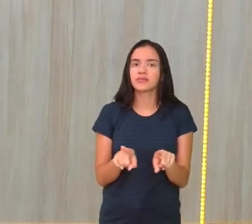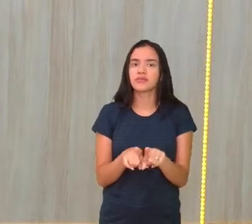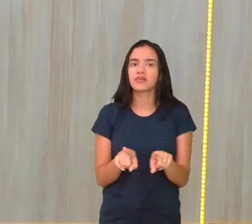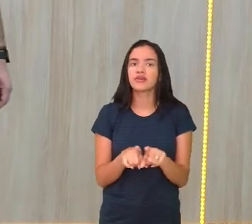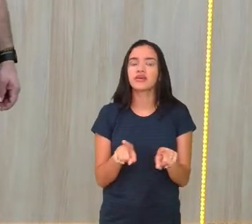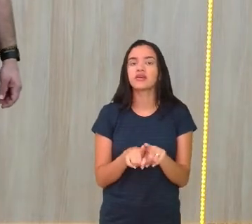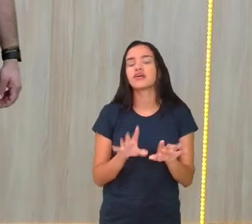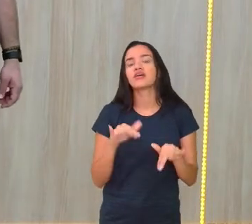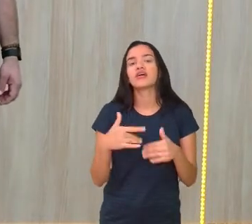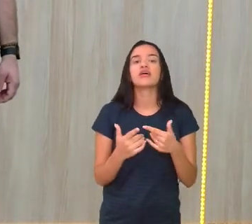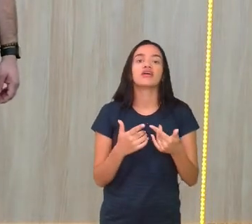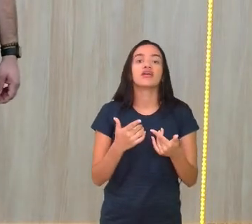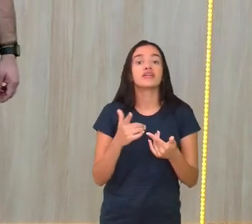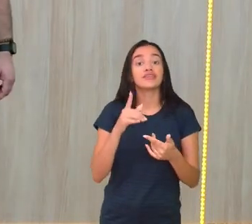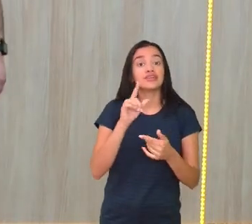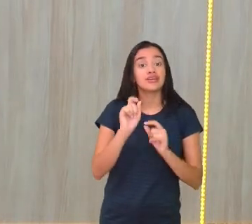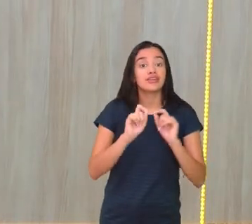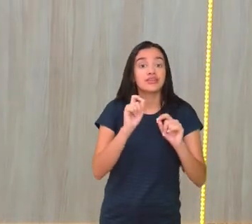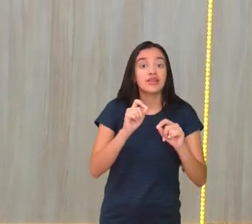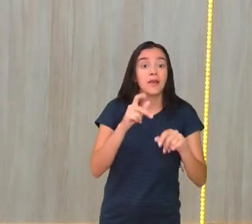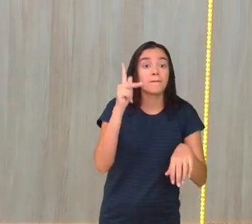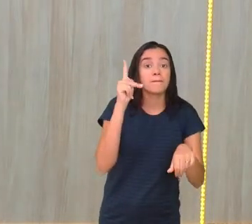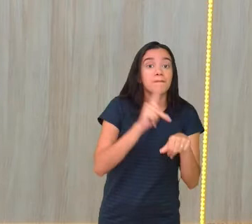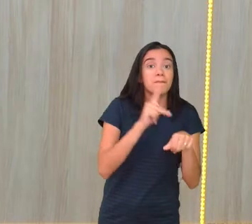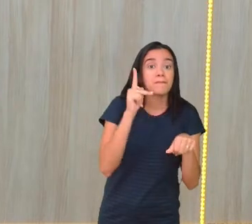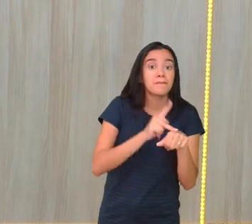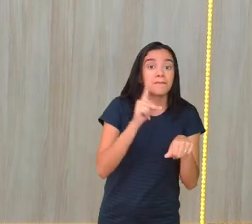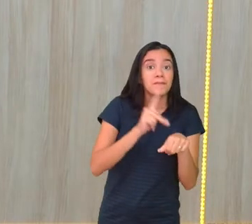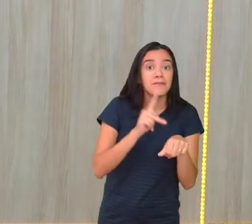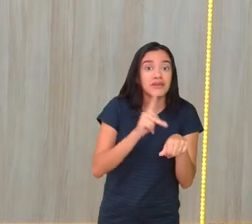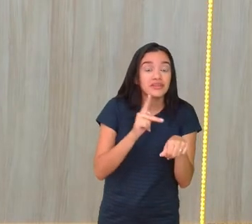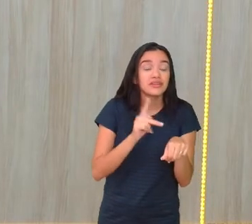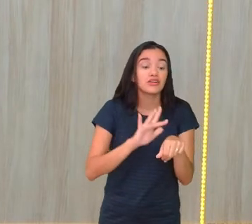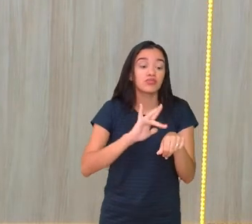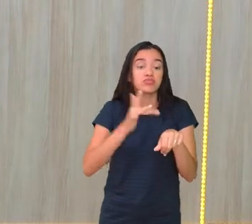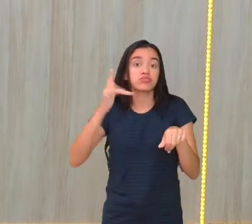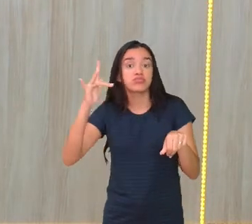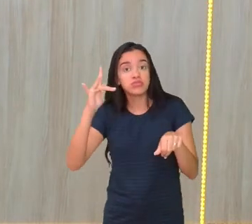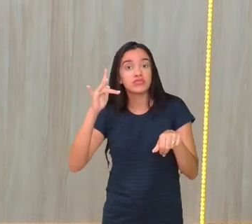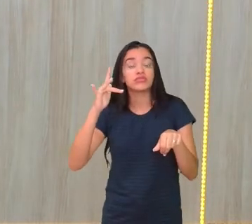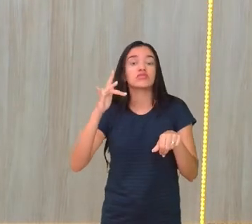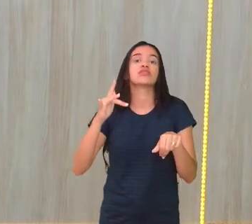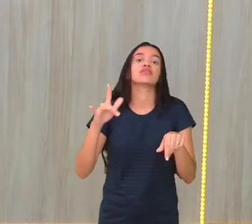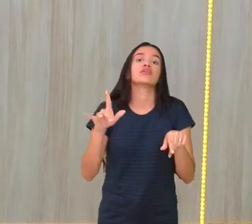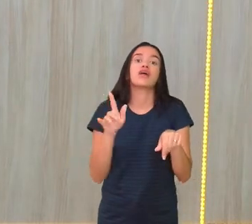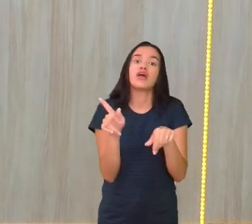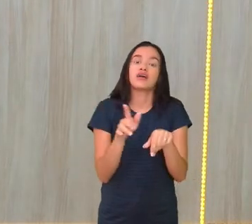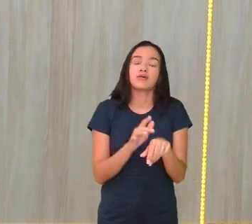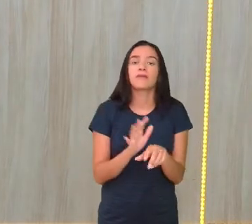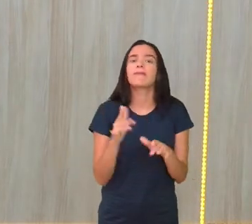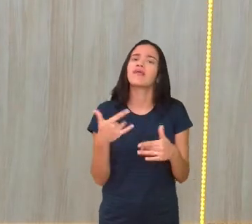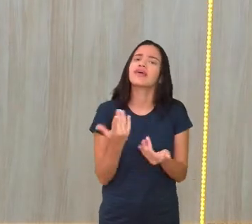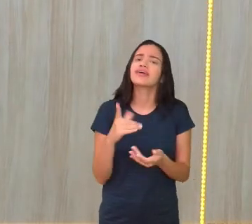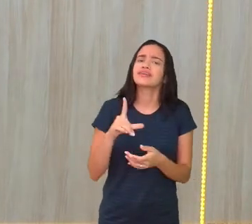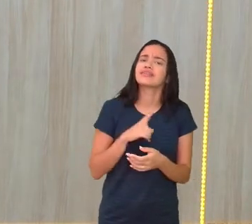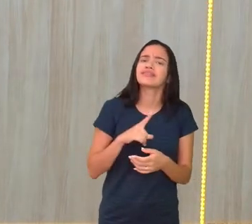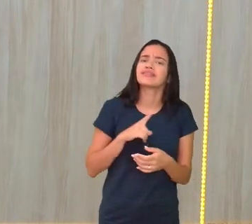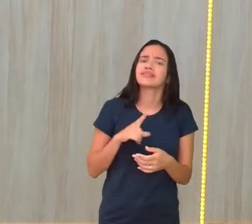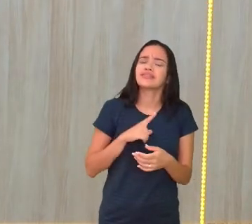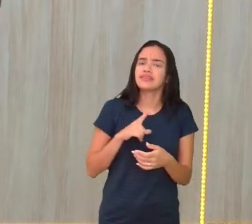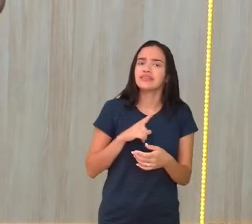de metais preciosos, principalmente o ouro e a prata, né? Porque existia